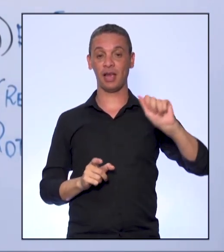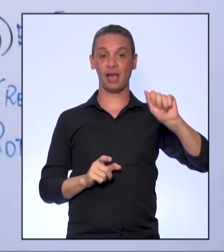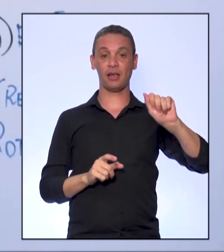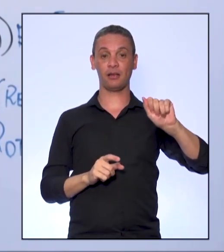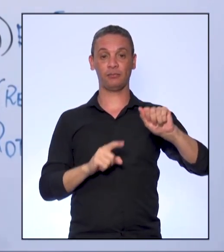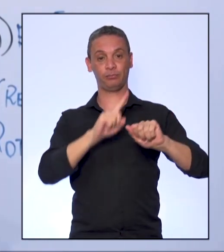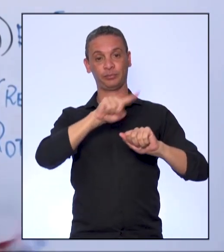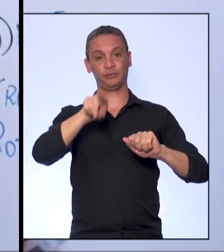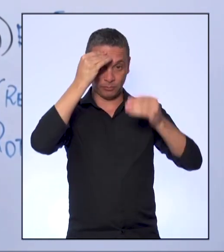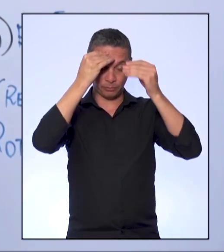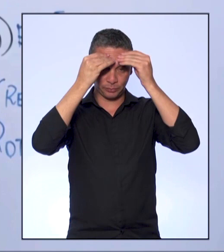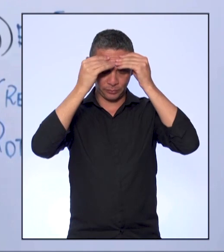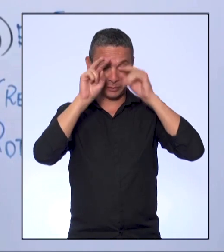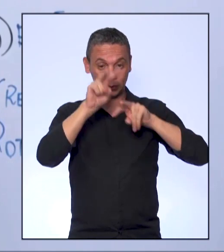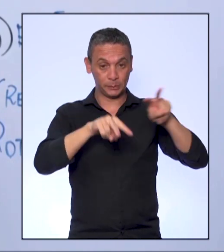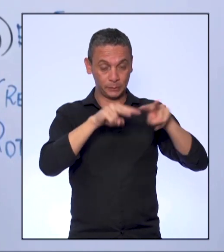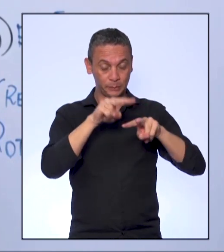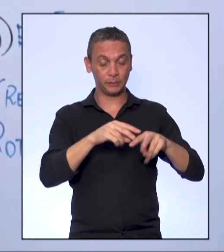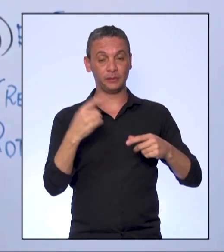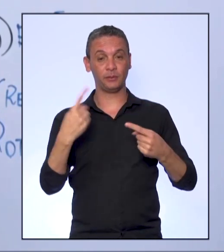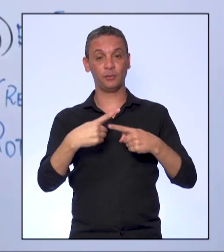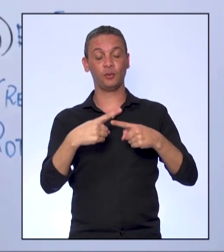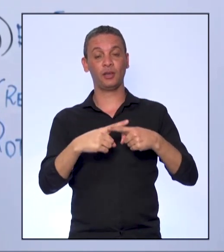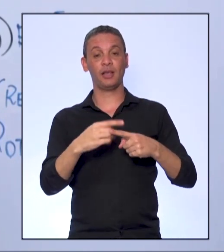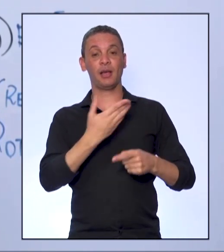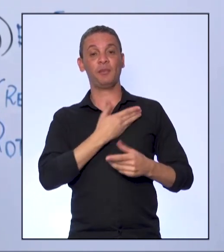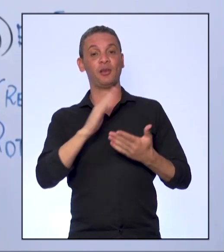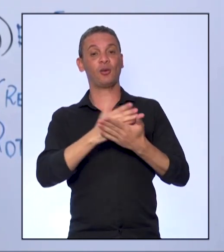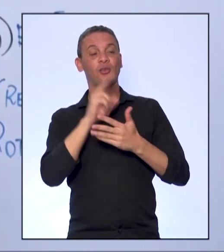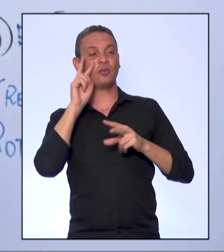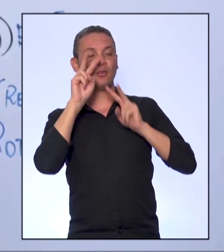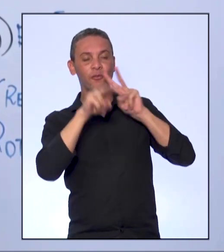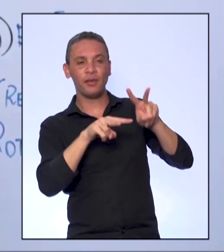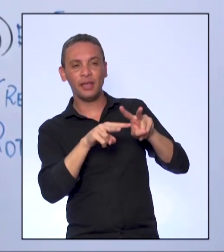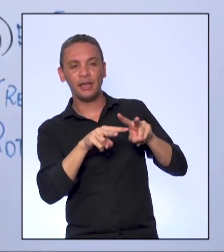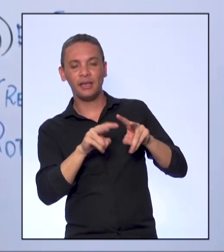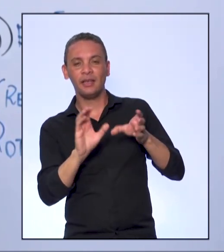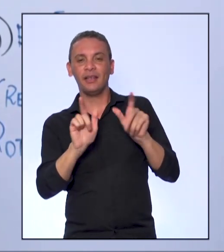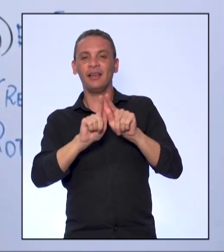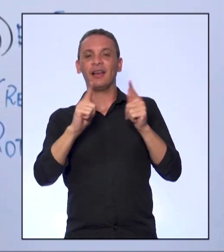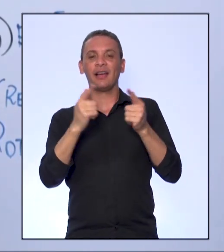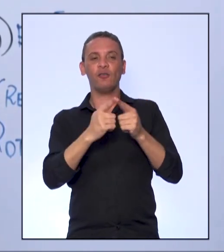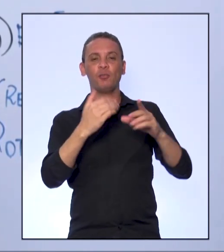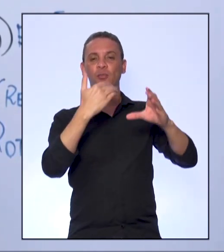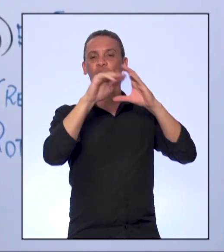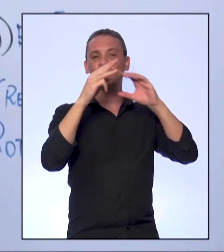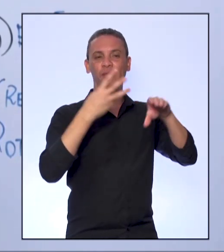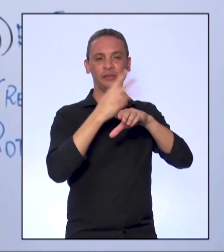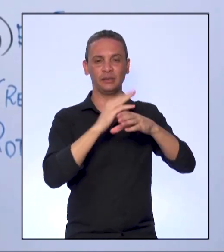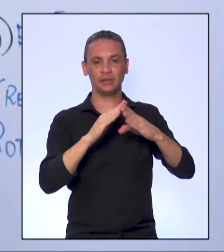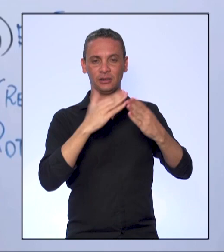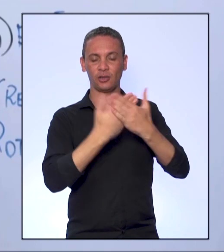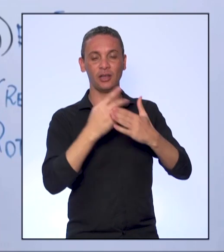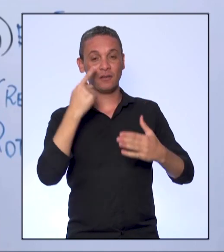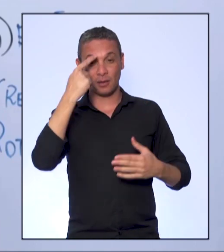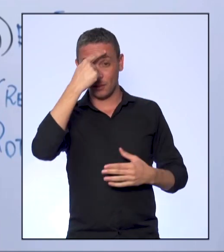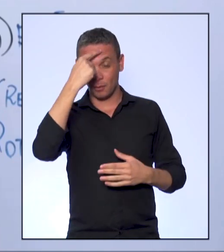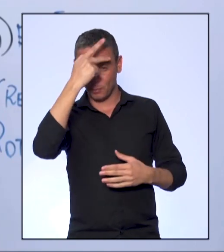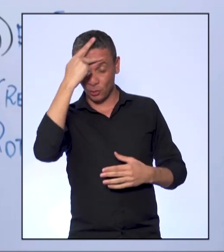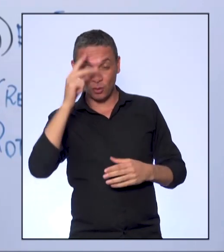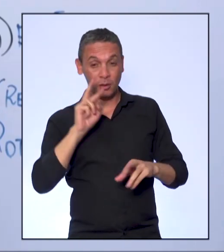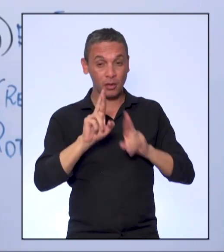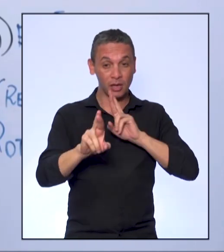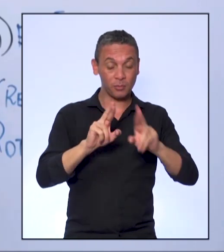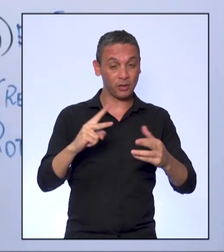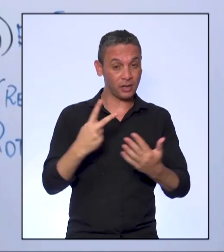está errada. Para muitos amigos seus, bate um print e manda no grupo da escola depois essa questão. Você vai ver que muita gente vai ter